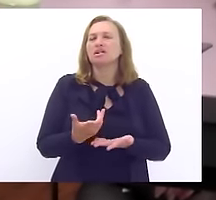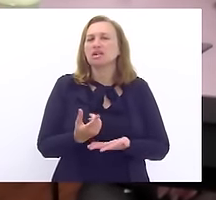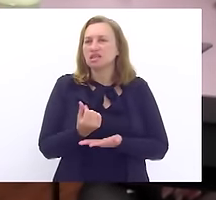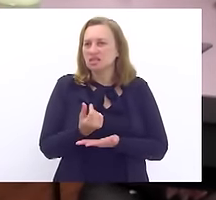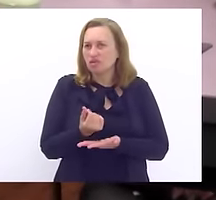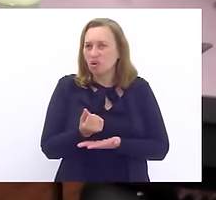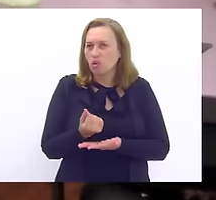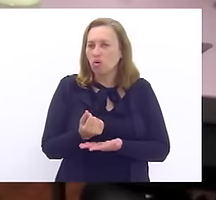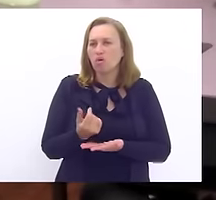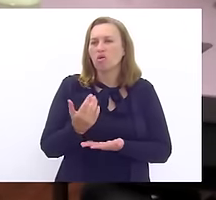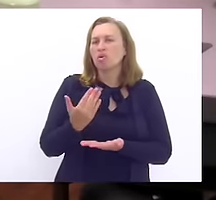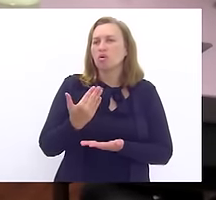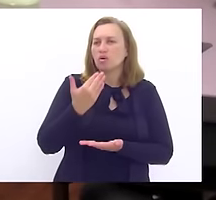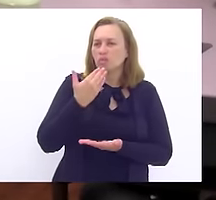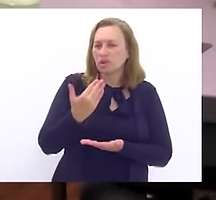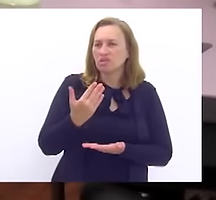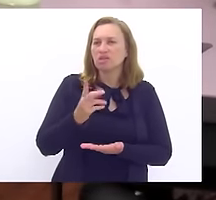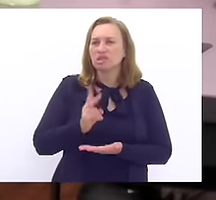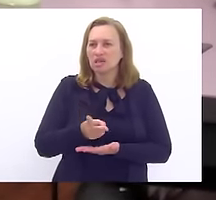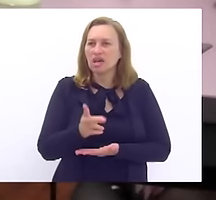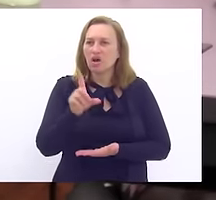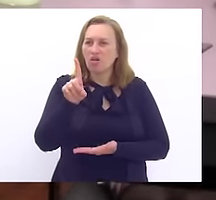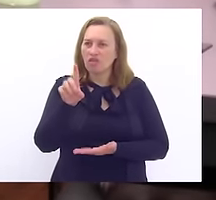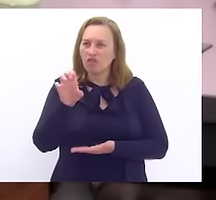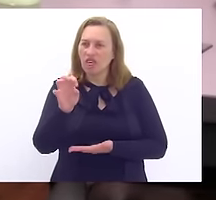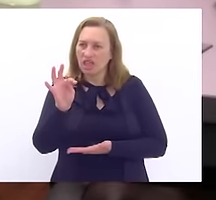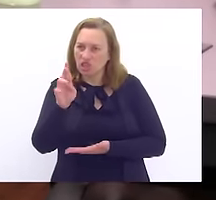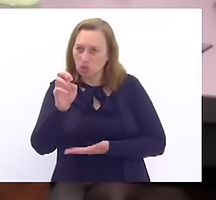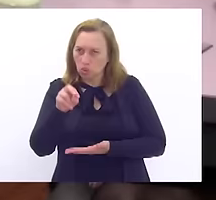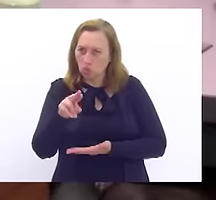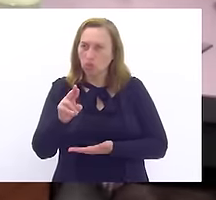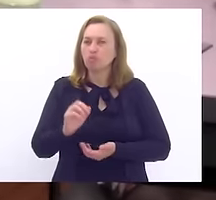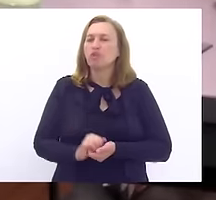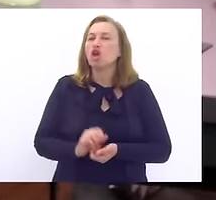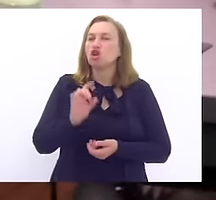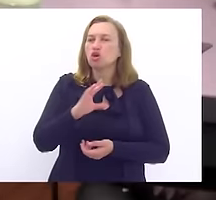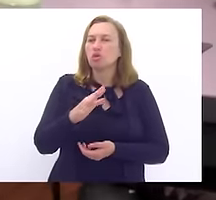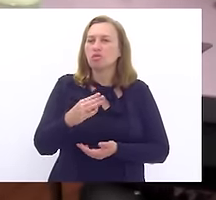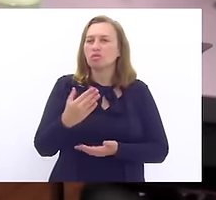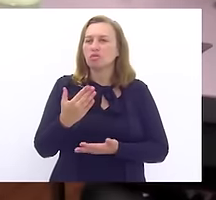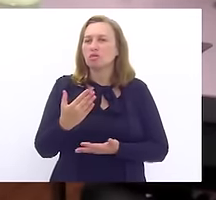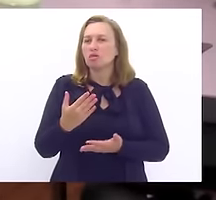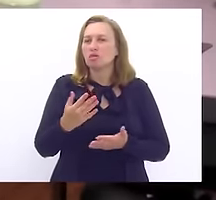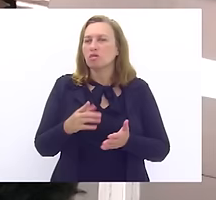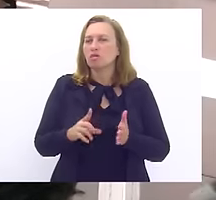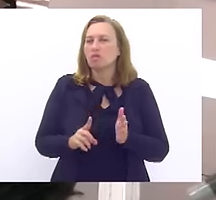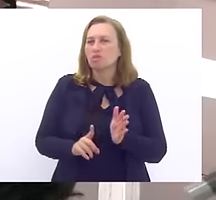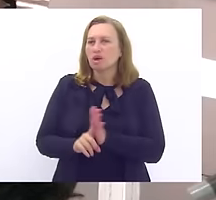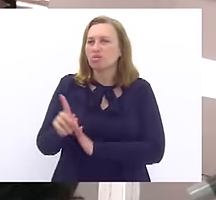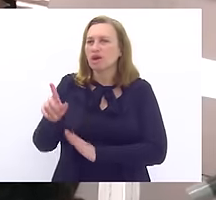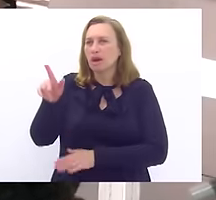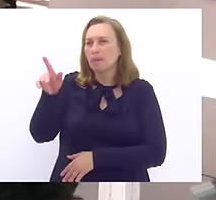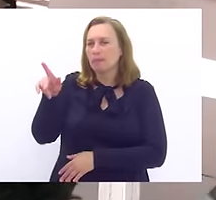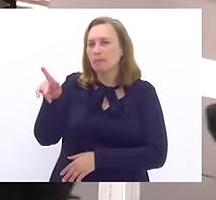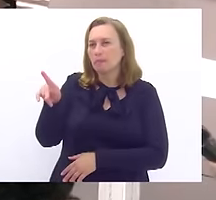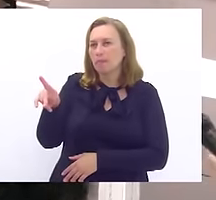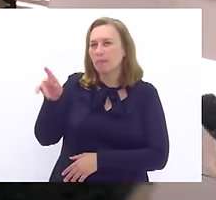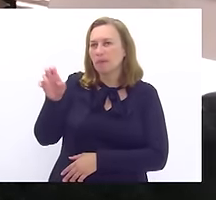reivindicando alguma coisa ao Detro só para ficar consignado só fazer uma pergunta para o Pedro da Fazenda antes de prosseguir